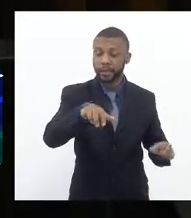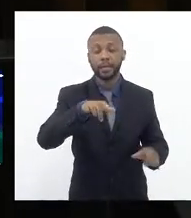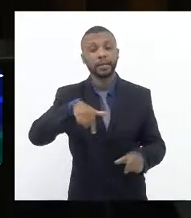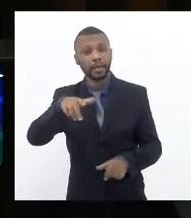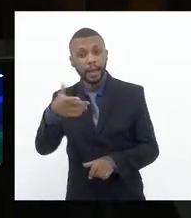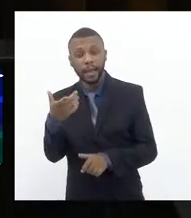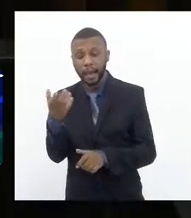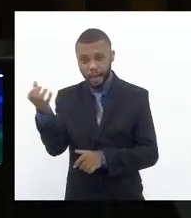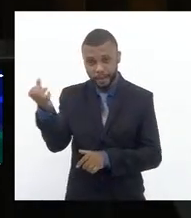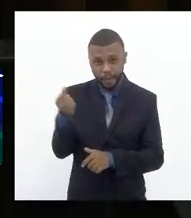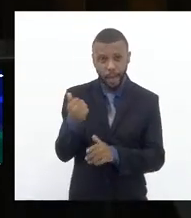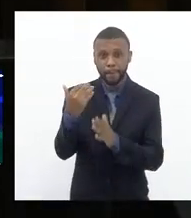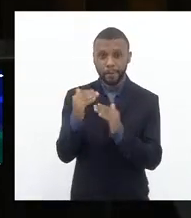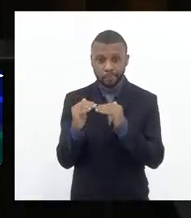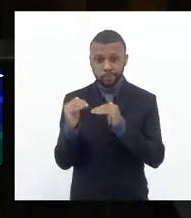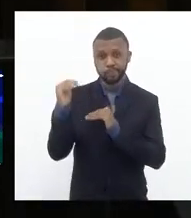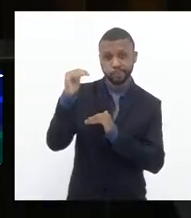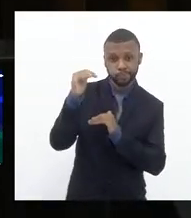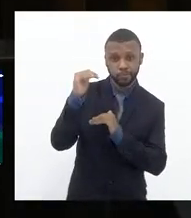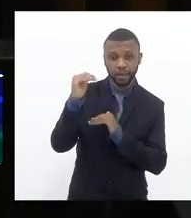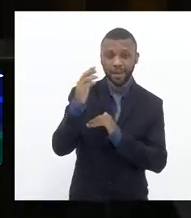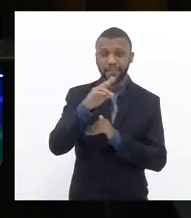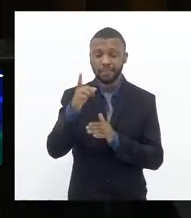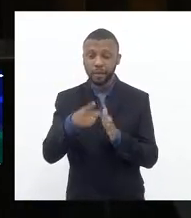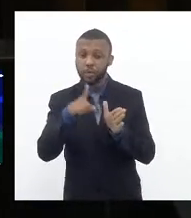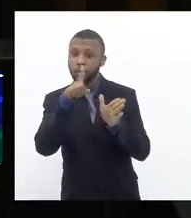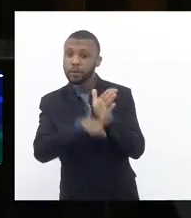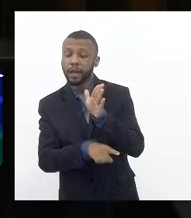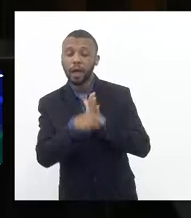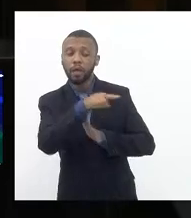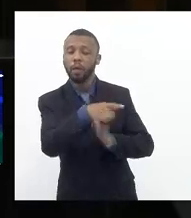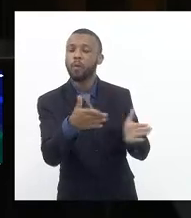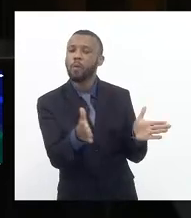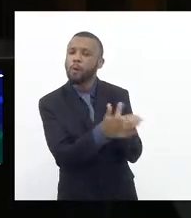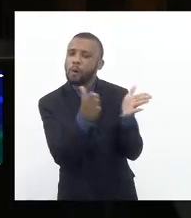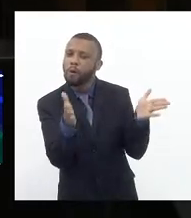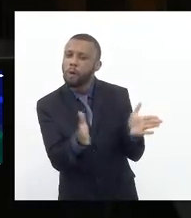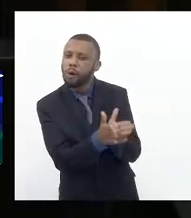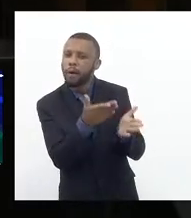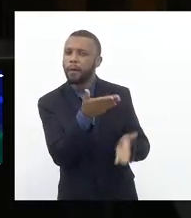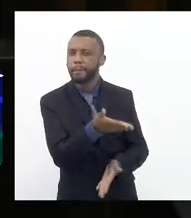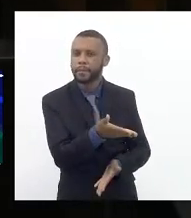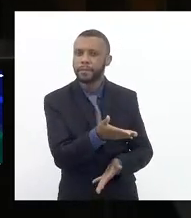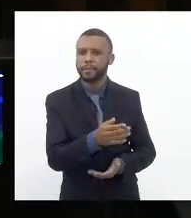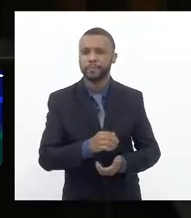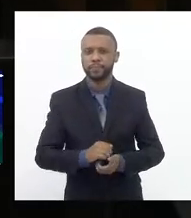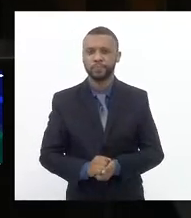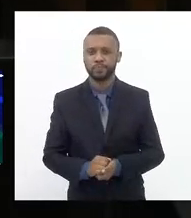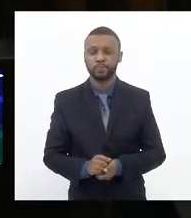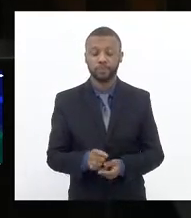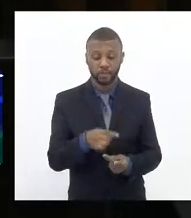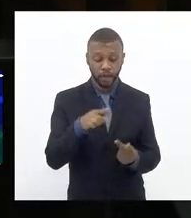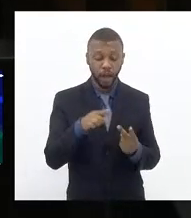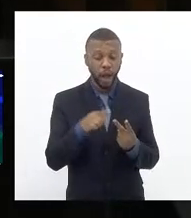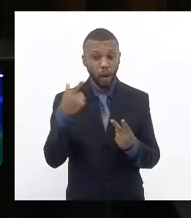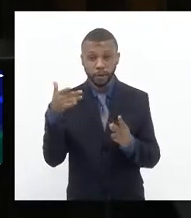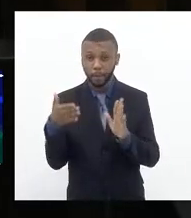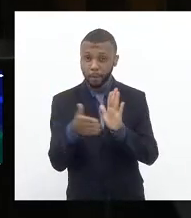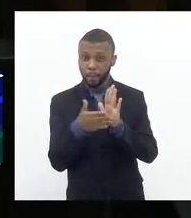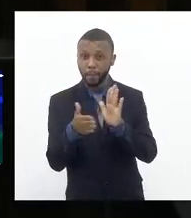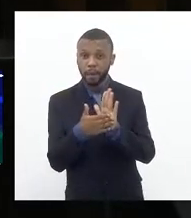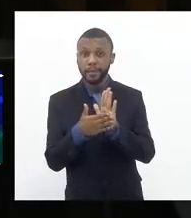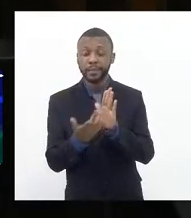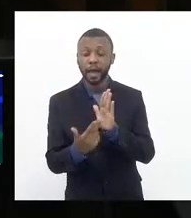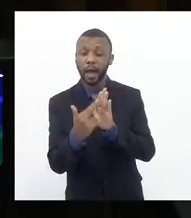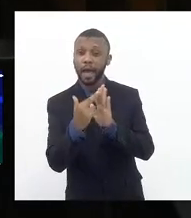paga. Vai penalizar, são os mais pobres. E a outra medida é a mudança na base de cálculo